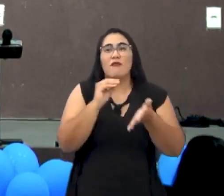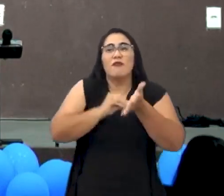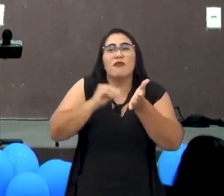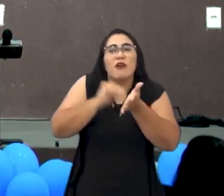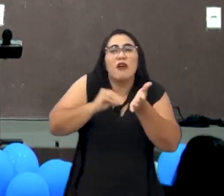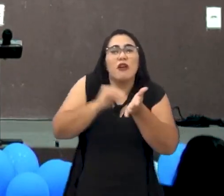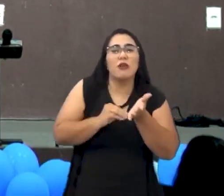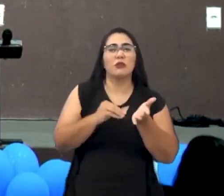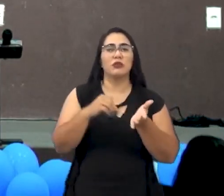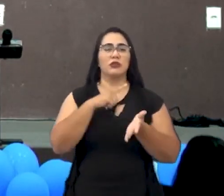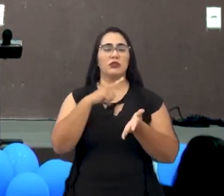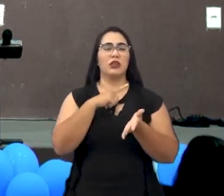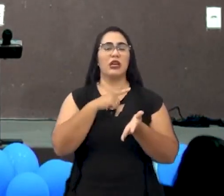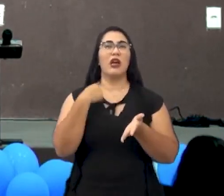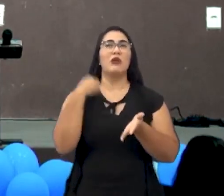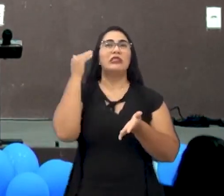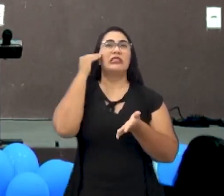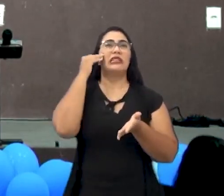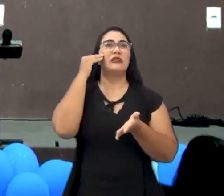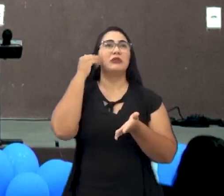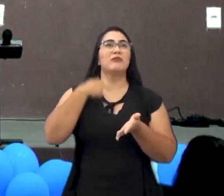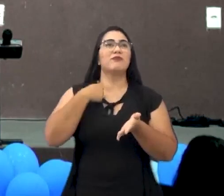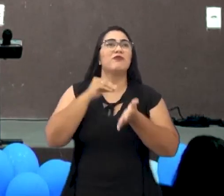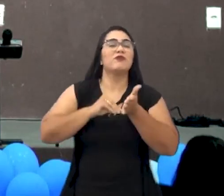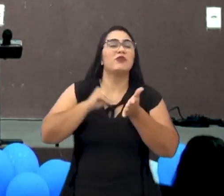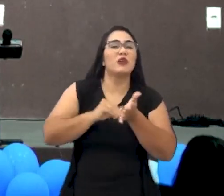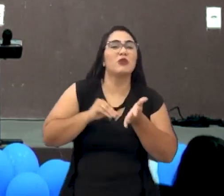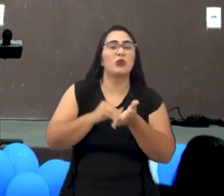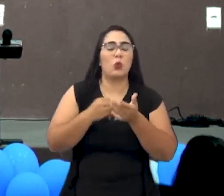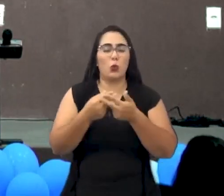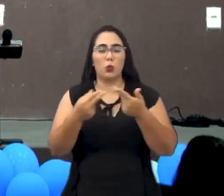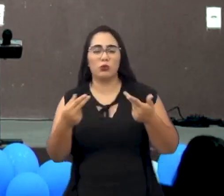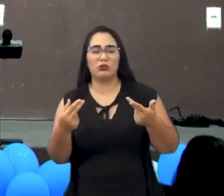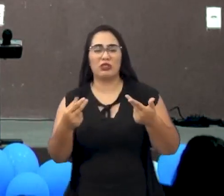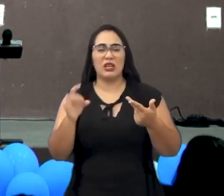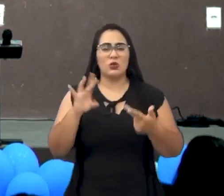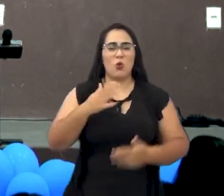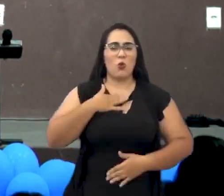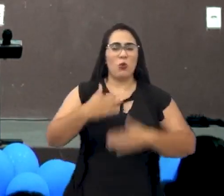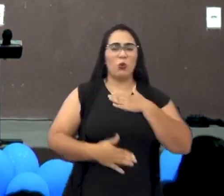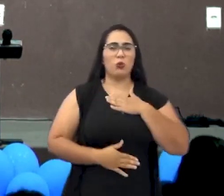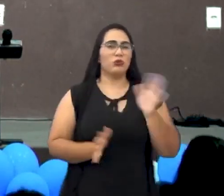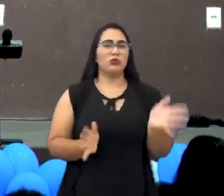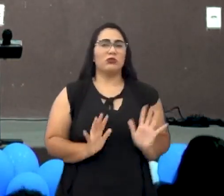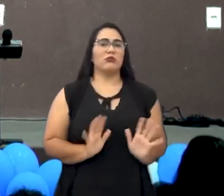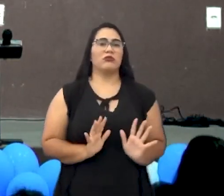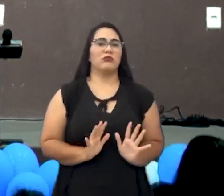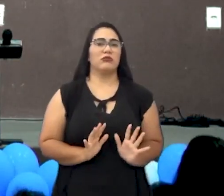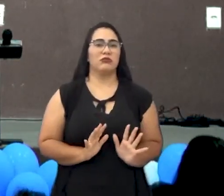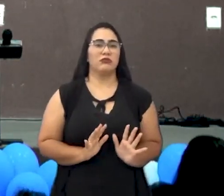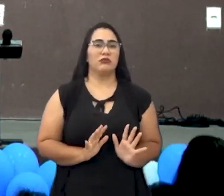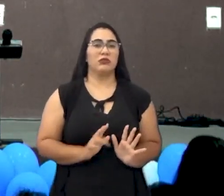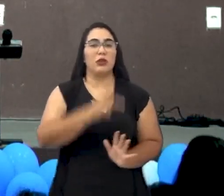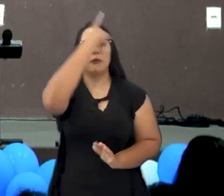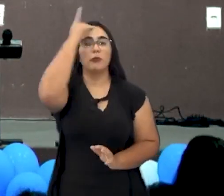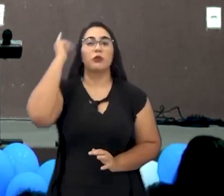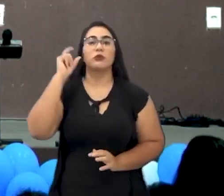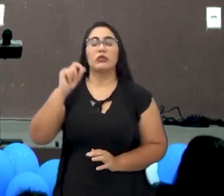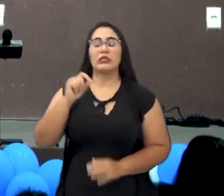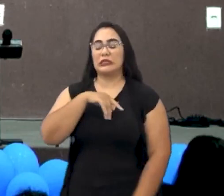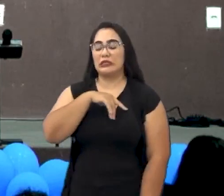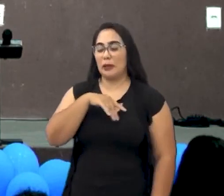o seu reconhecimento de pobreza extrapola o físico. Eles são os arruinados desse